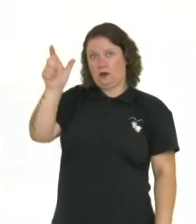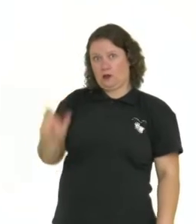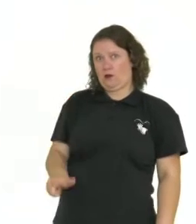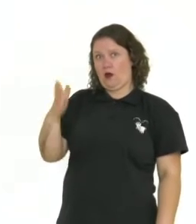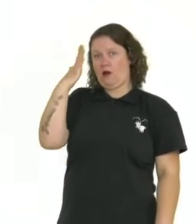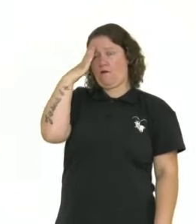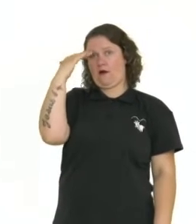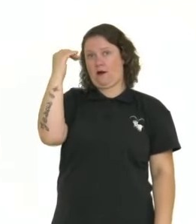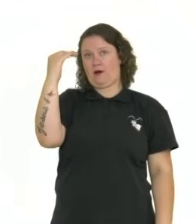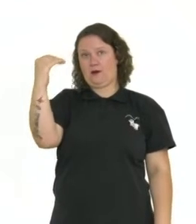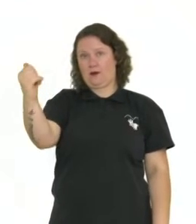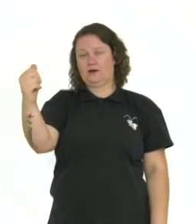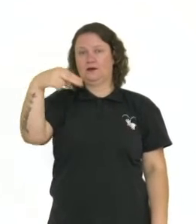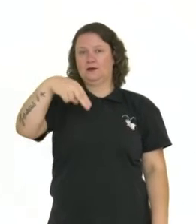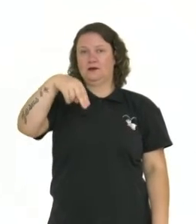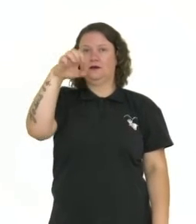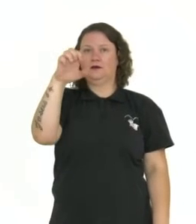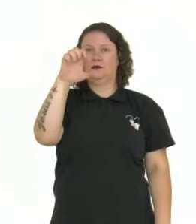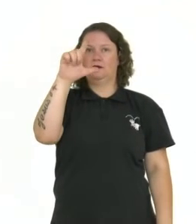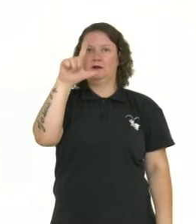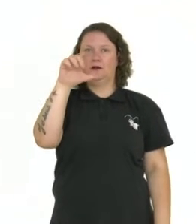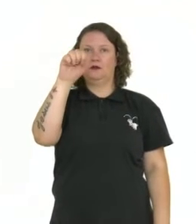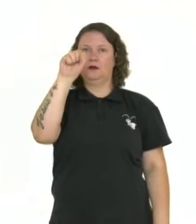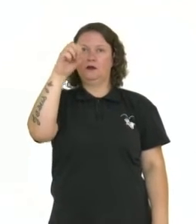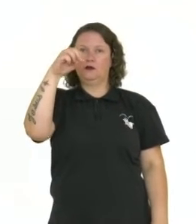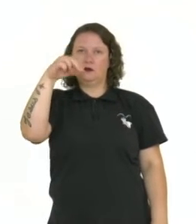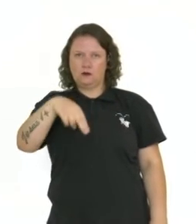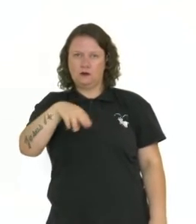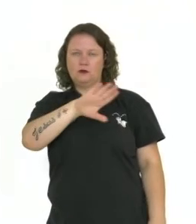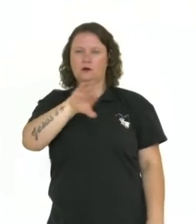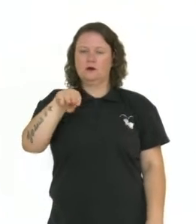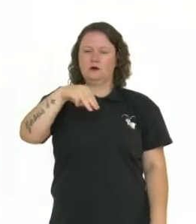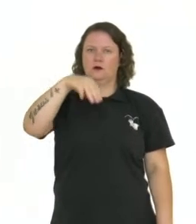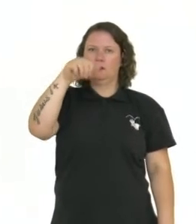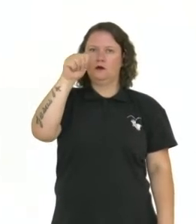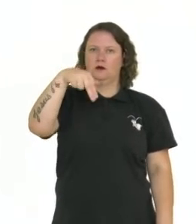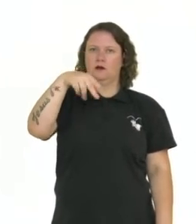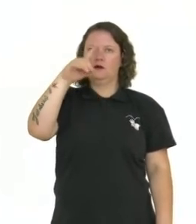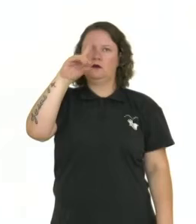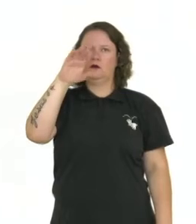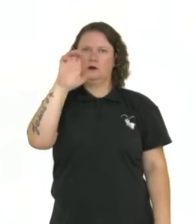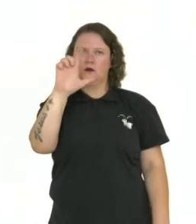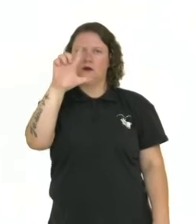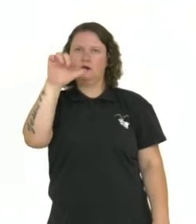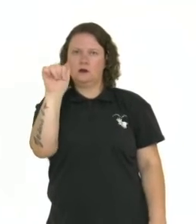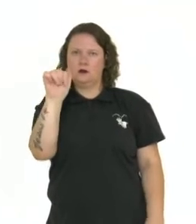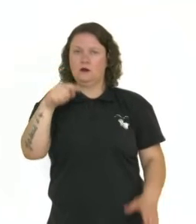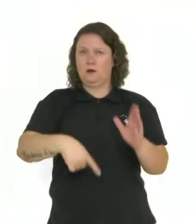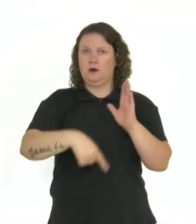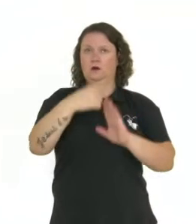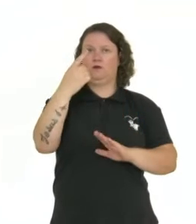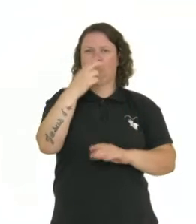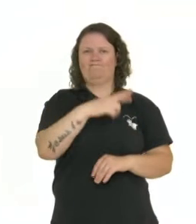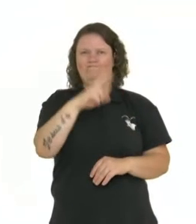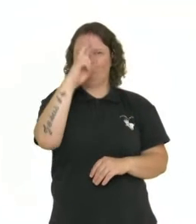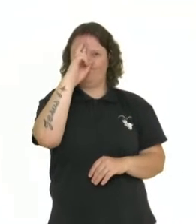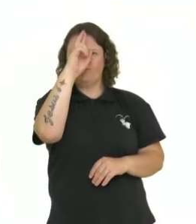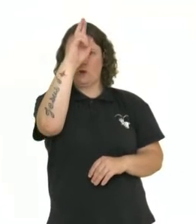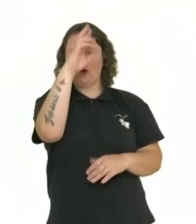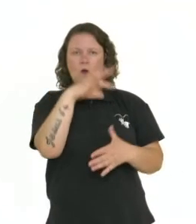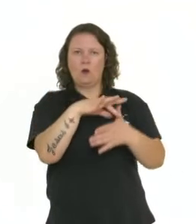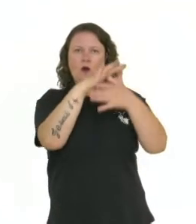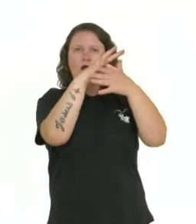processo todo foi Nelson Mandela. Nelson Mandela, né, foi primeiramente, né, um líder para